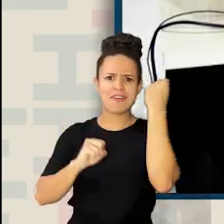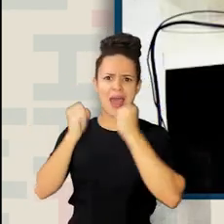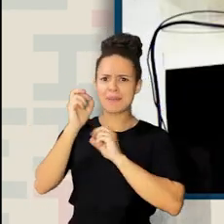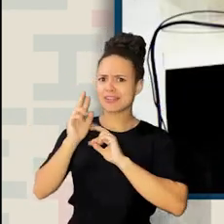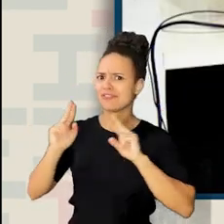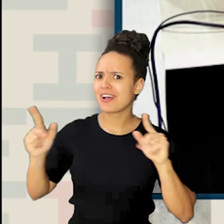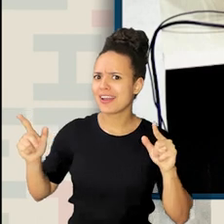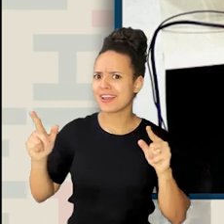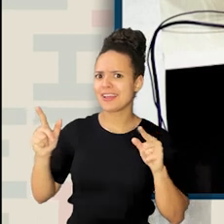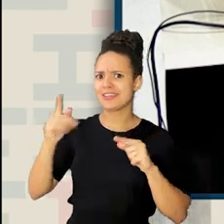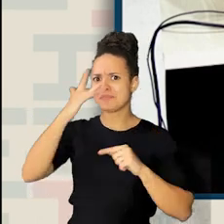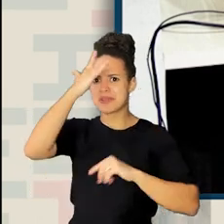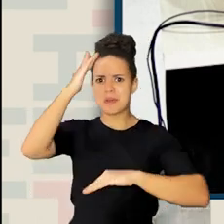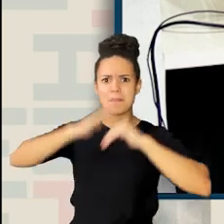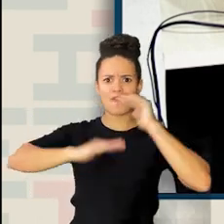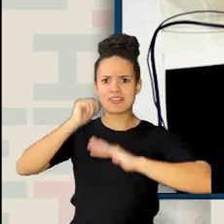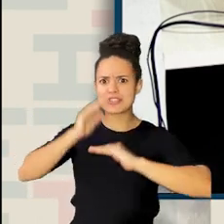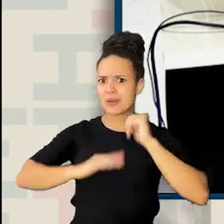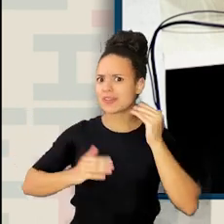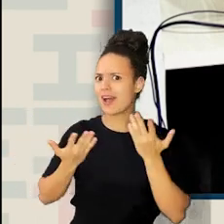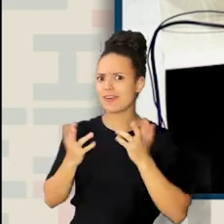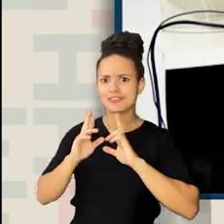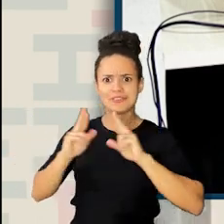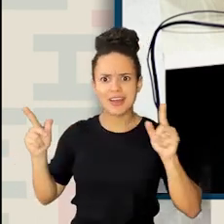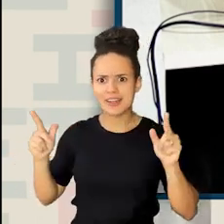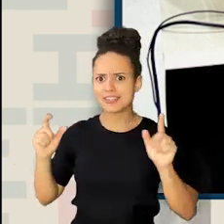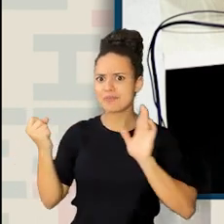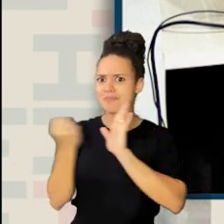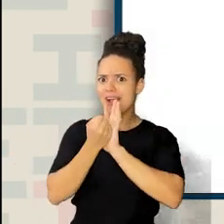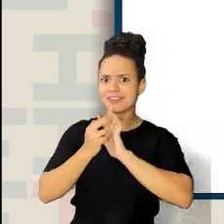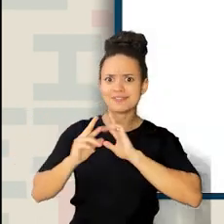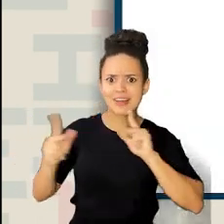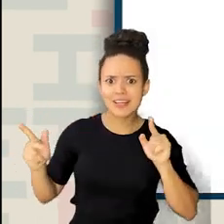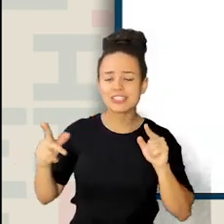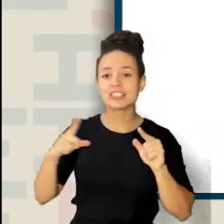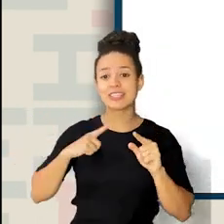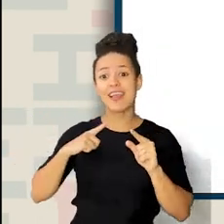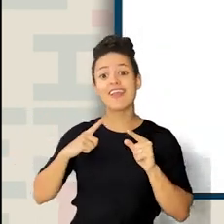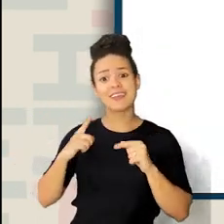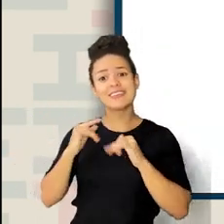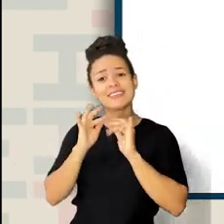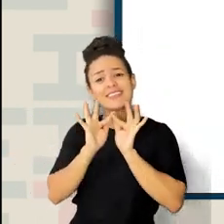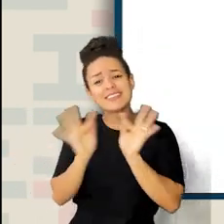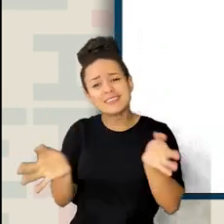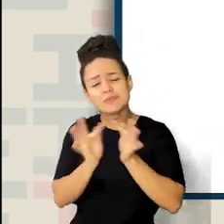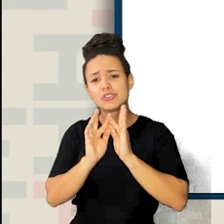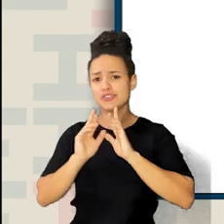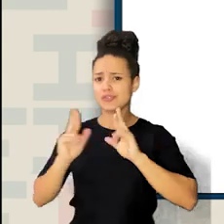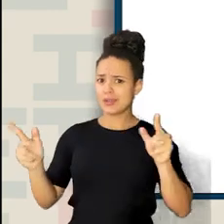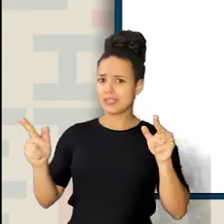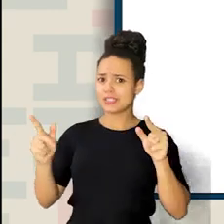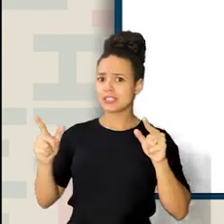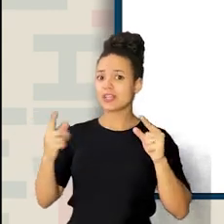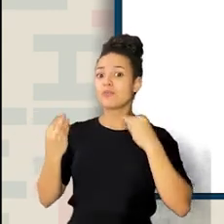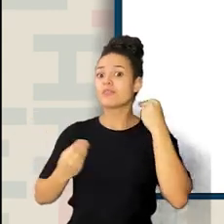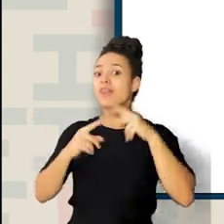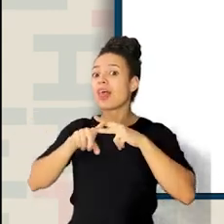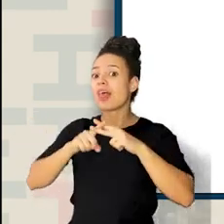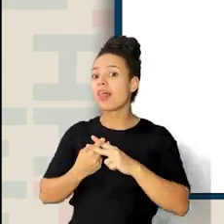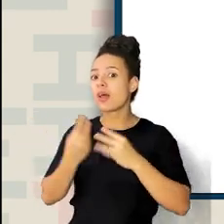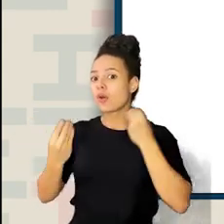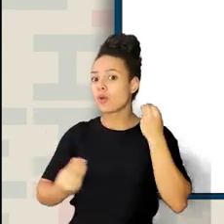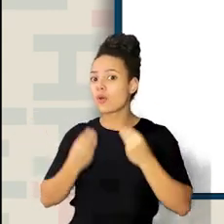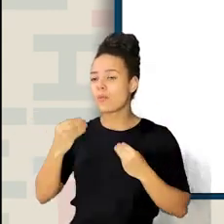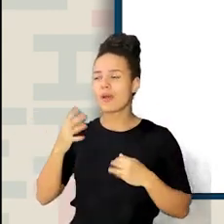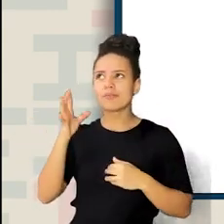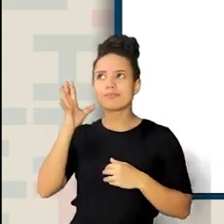pela mesma pessoa, né? Ou compradas da mesma marca, e às vezes tem pequenas diferenças que você vai afinar como?